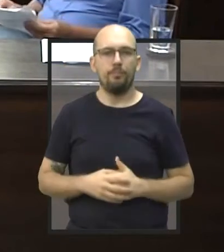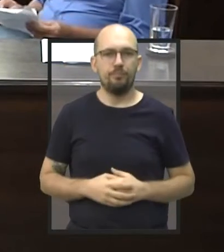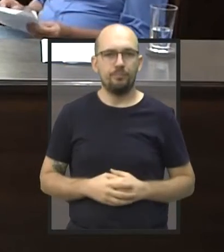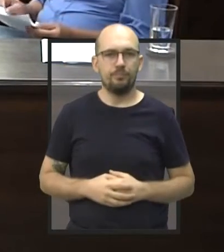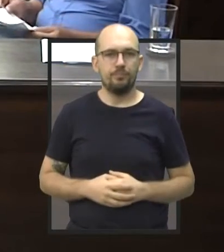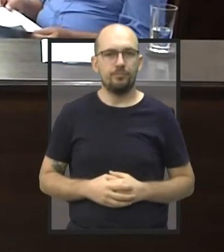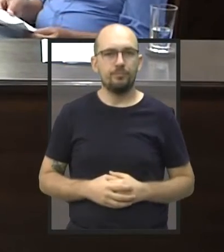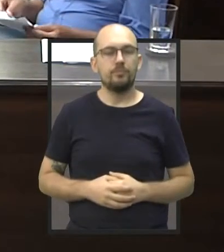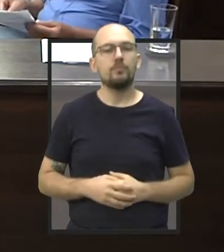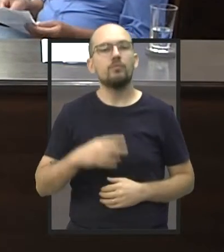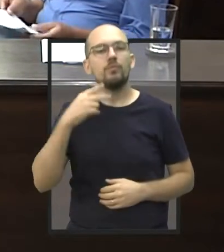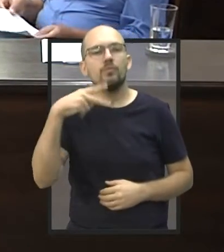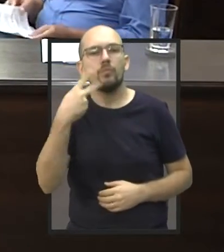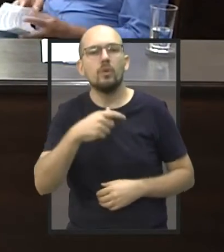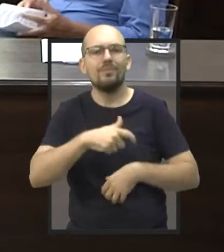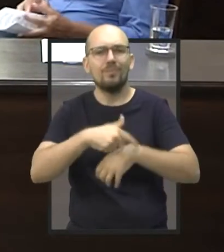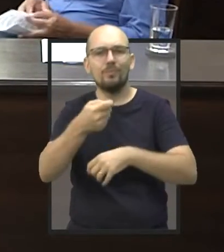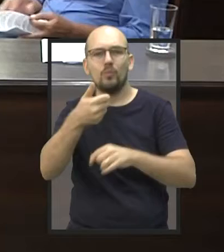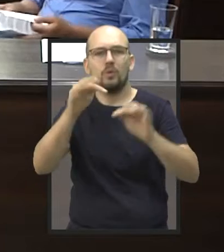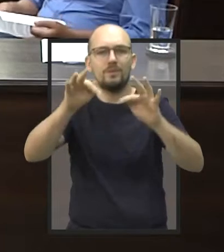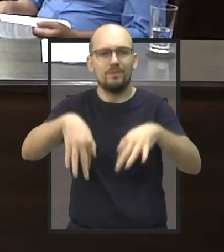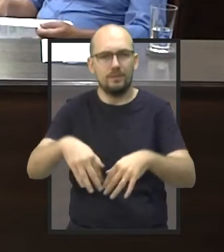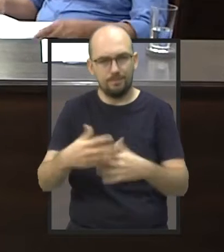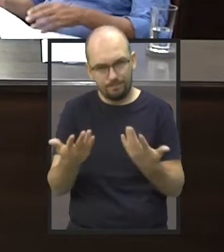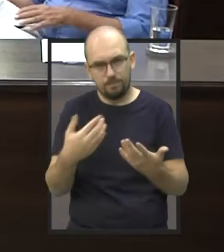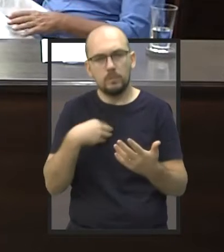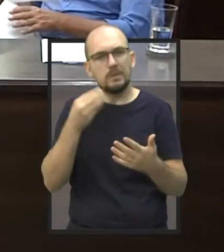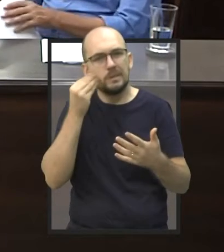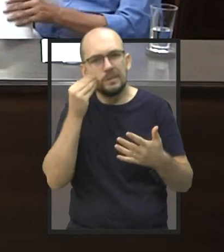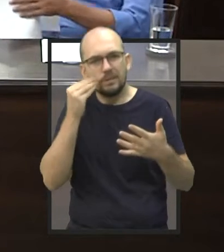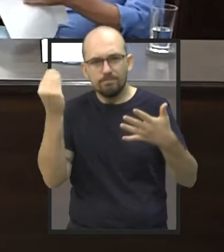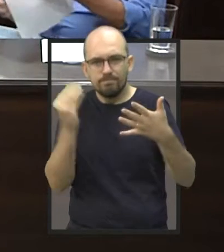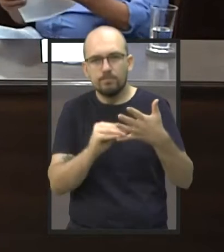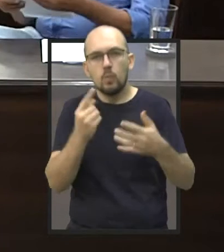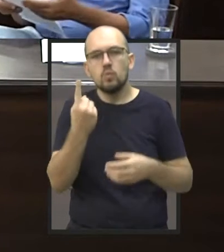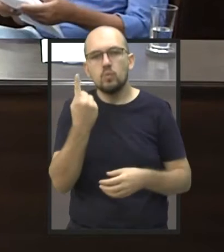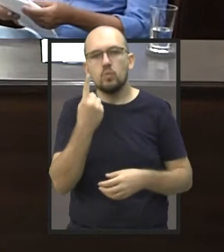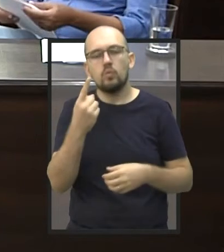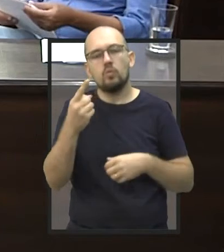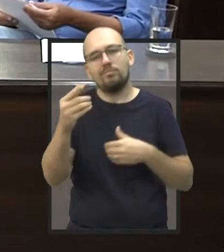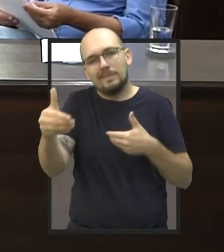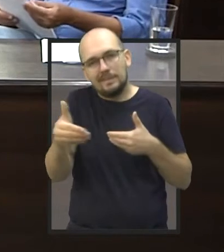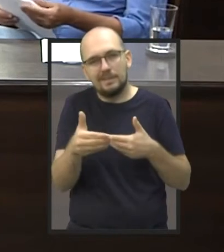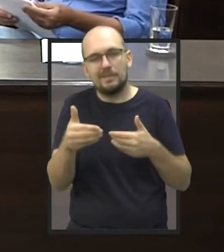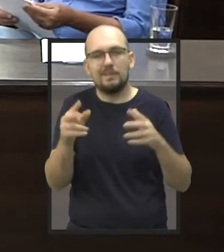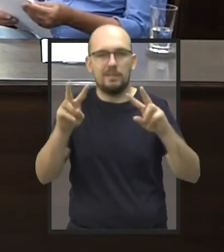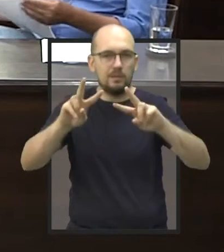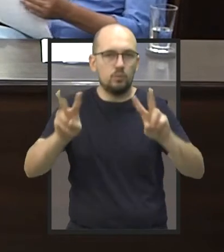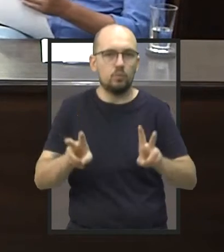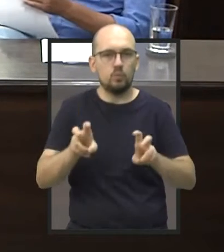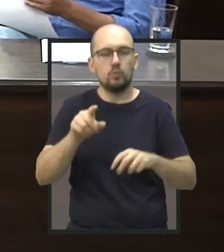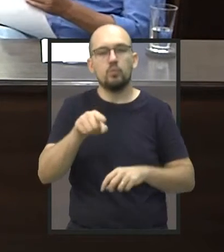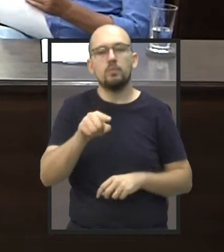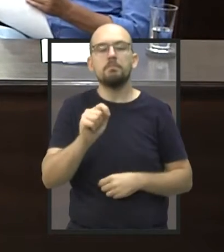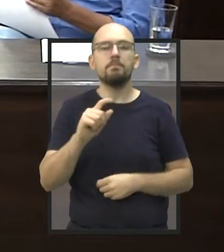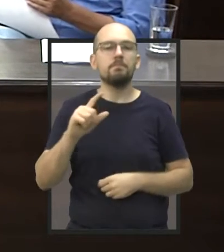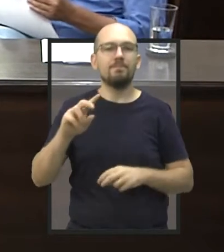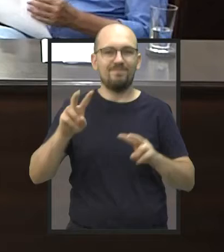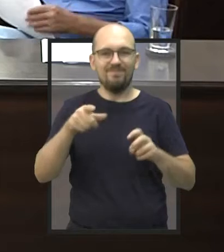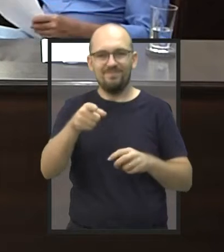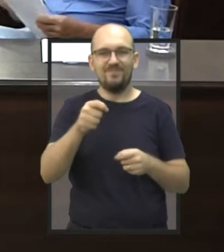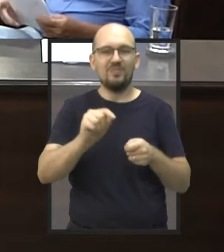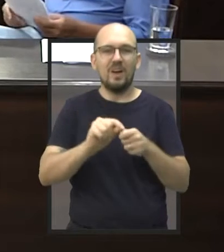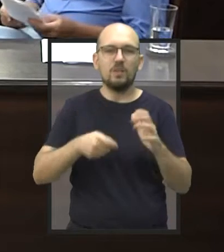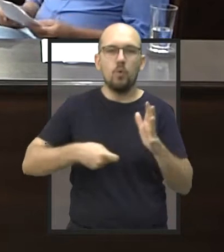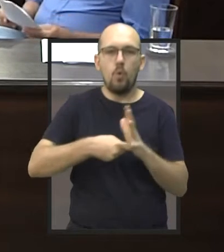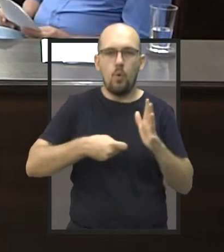com um tempo aí quase esgotado, então vou ter que antecipar um dos assuntos aqui que a gente tinha. Falar um pouquinho sobre essa cobrança que o senhor